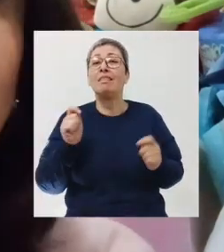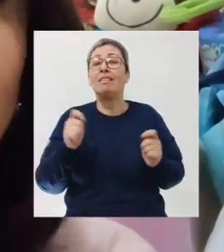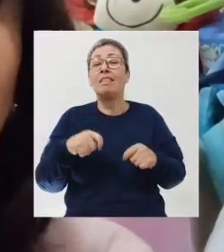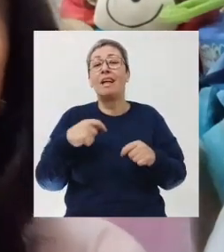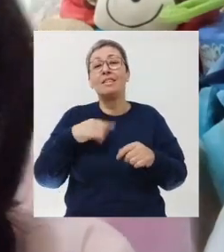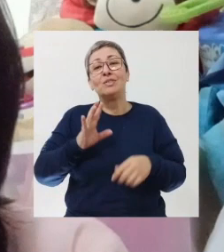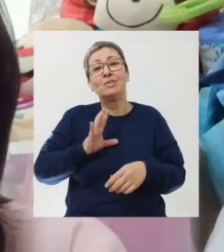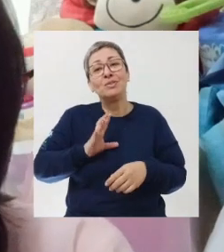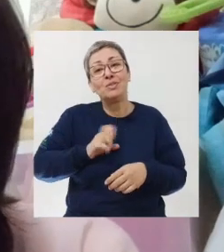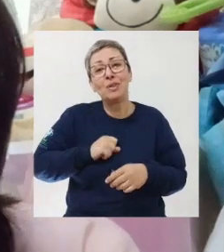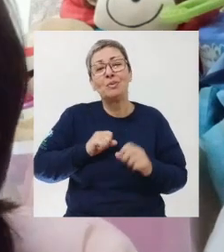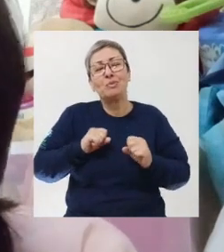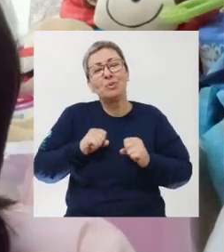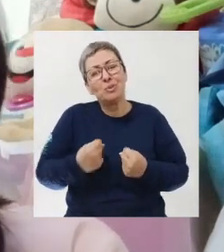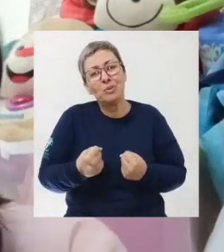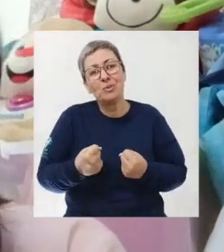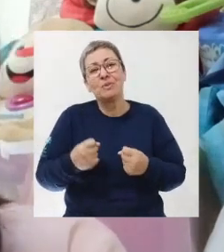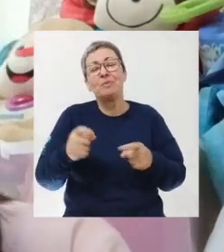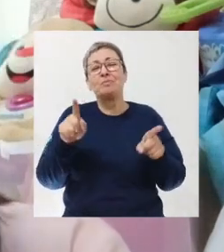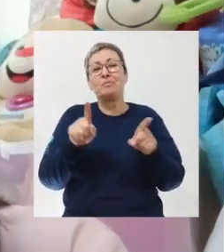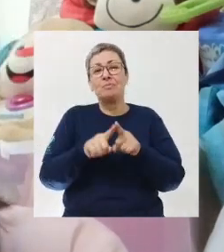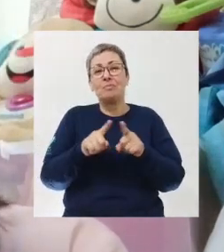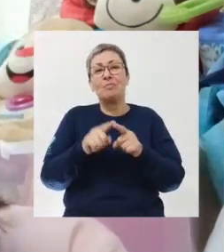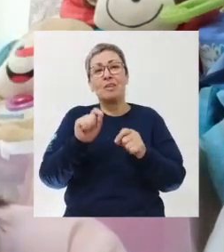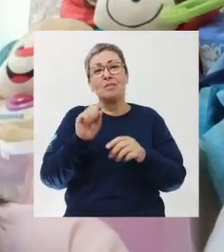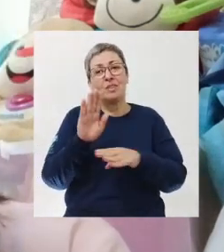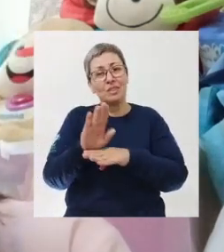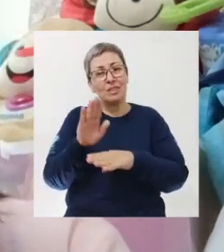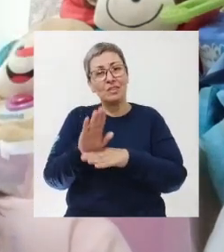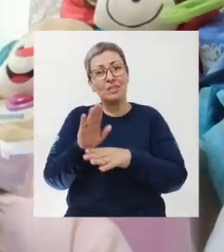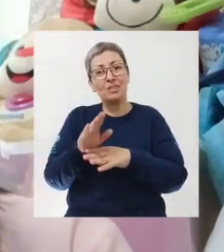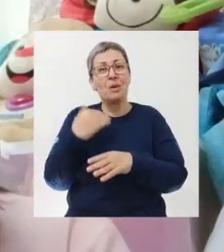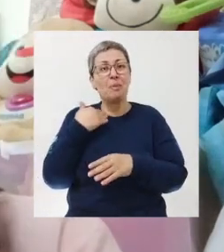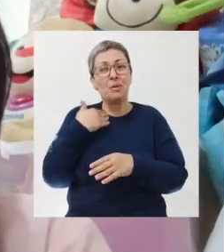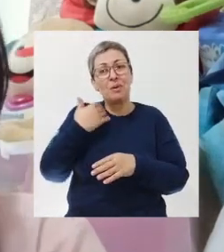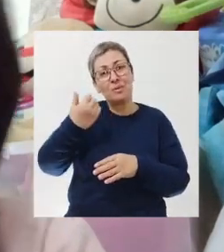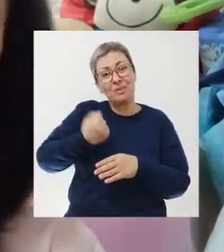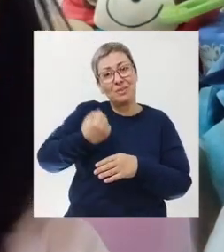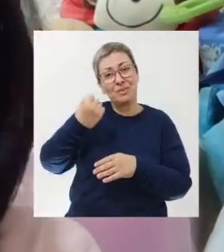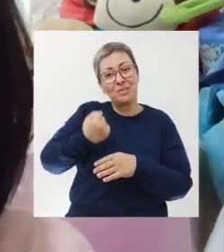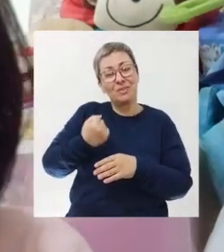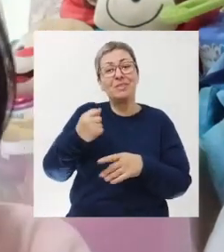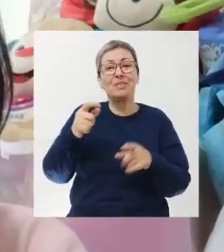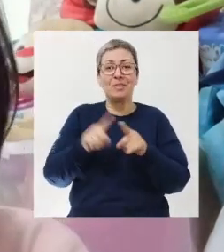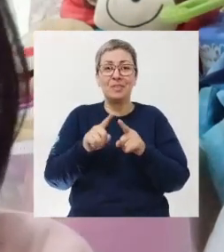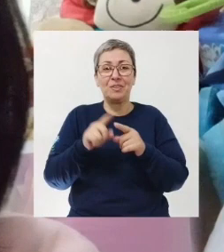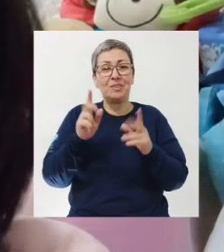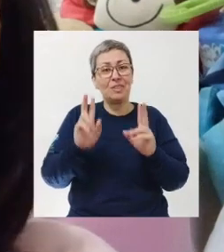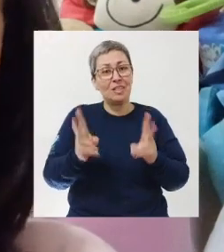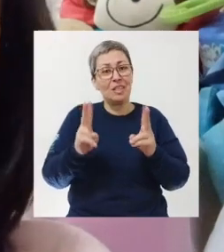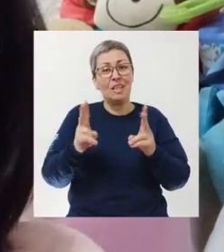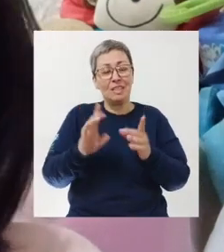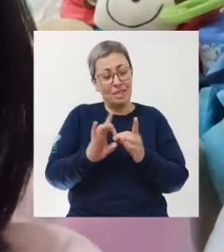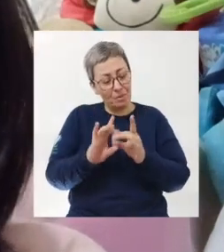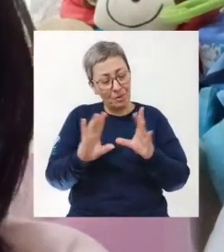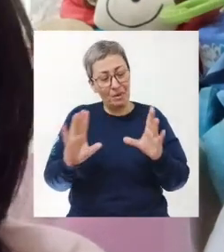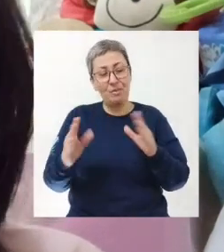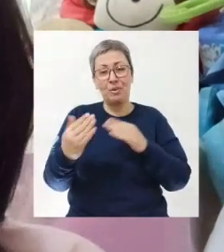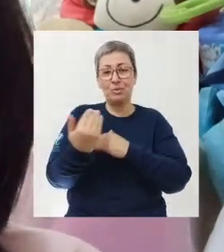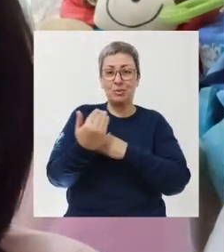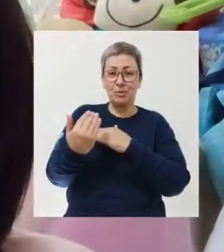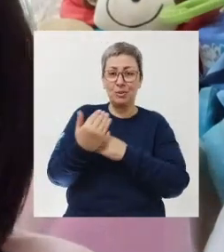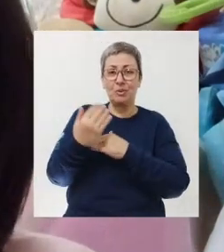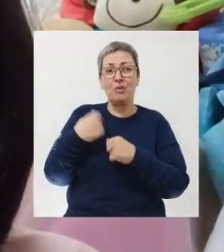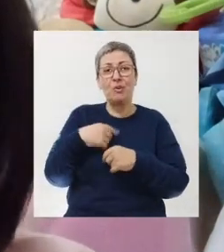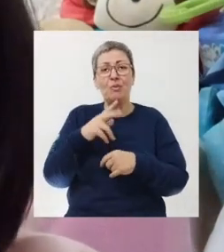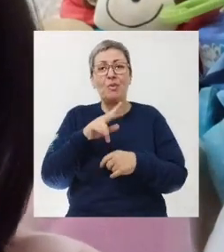sim, com muito amor, muita dedicação e ajuda aí das meninas do Banco de Leite, que tá aí sempre disposta